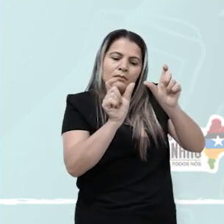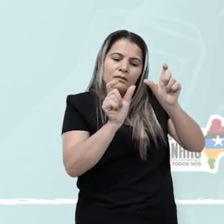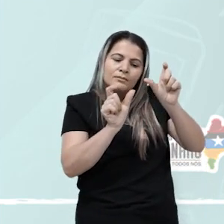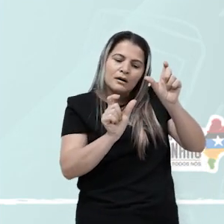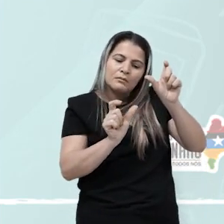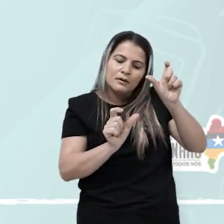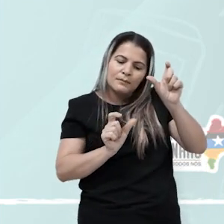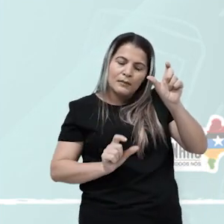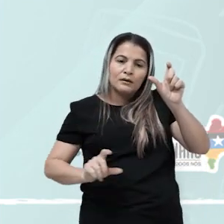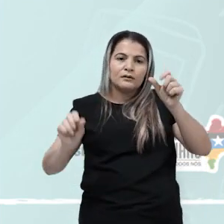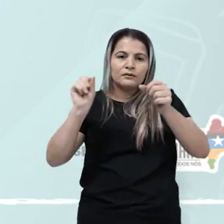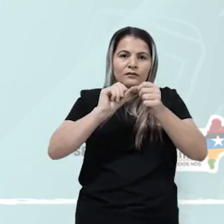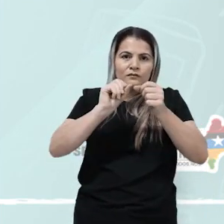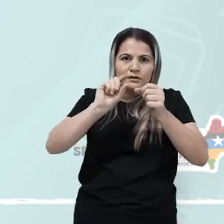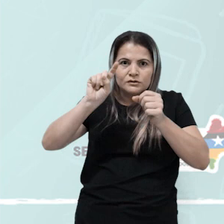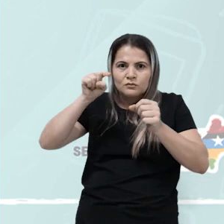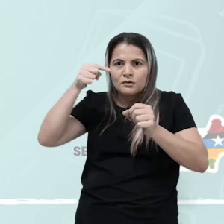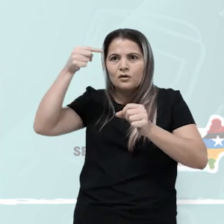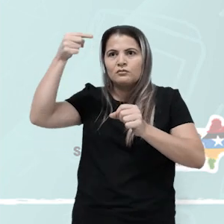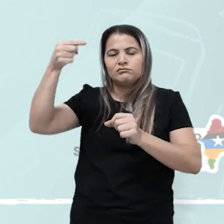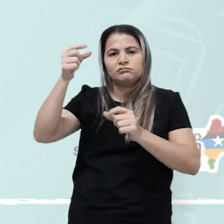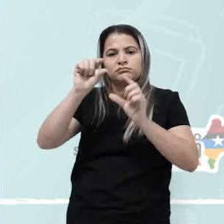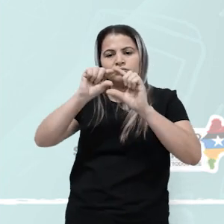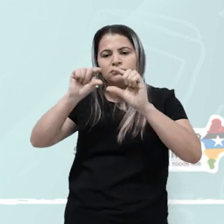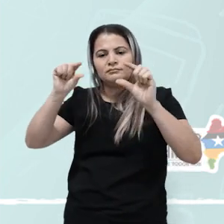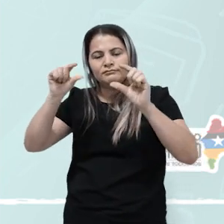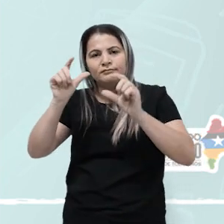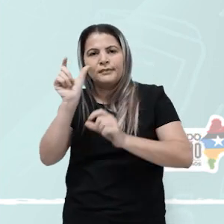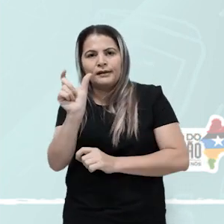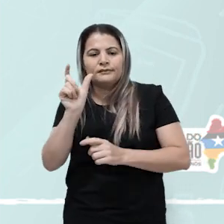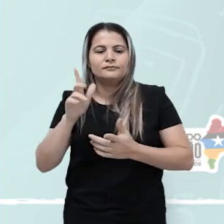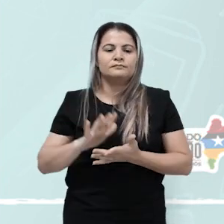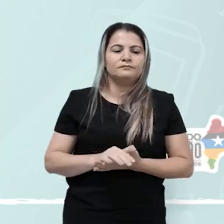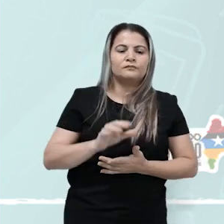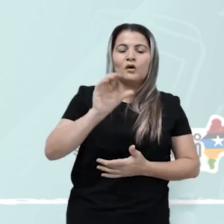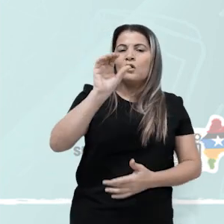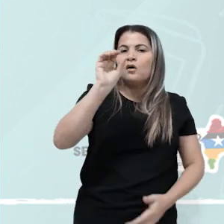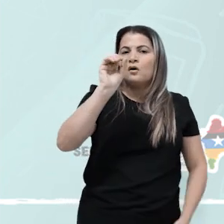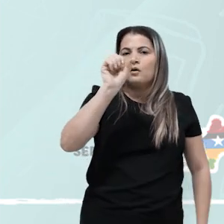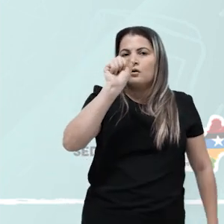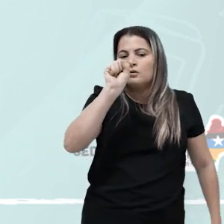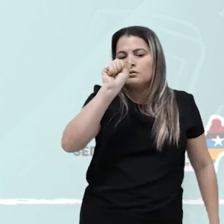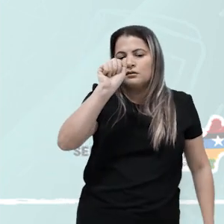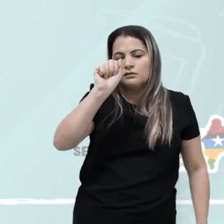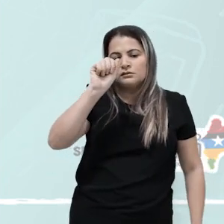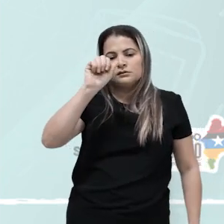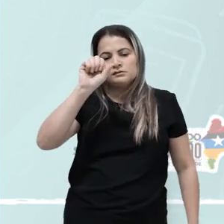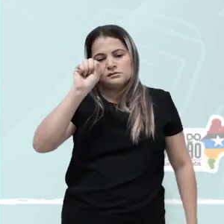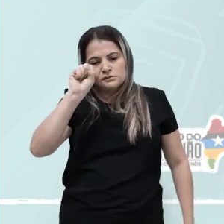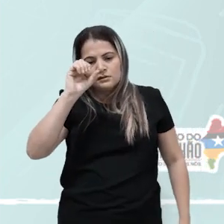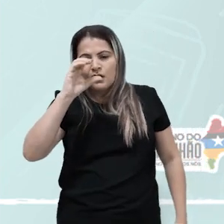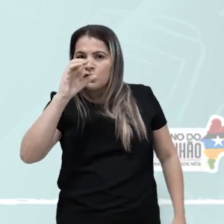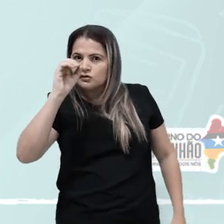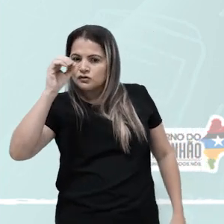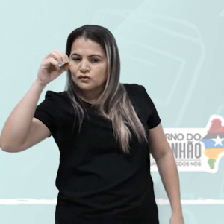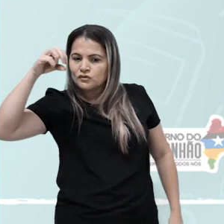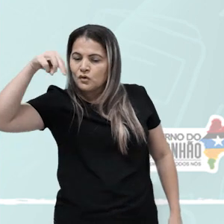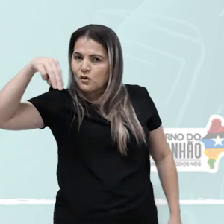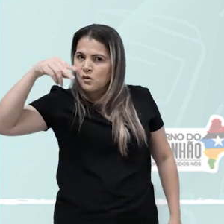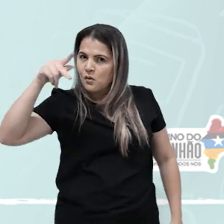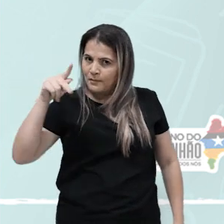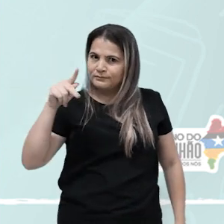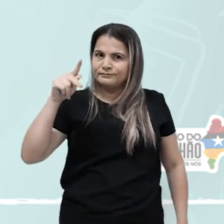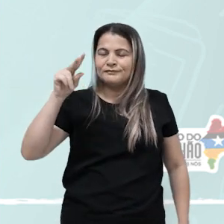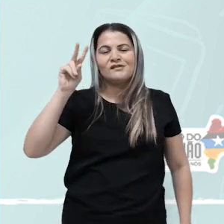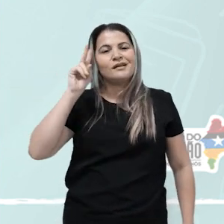memorização. OSASCOMP dá essa ideia de opinião, tamanho. Aí, lógico que você tem que pensar